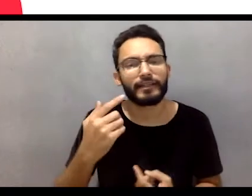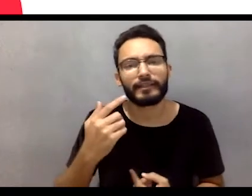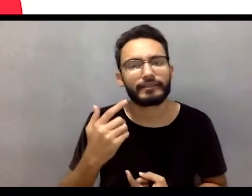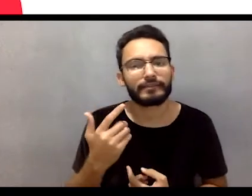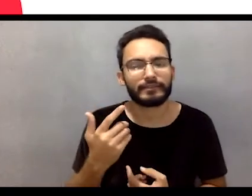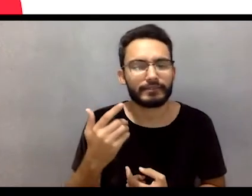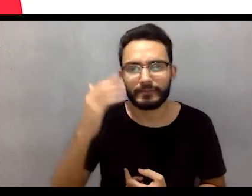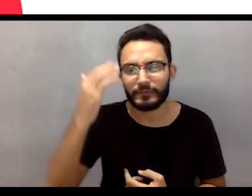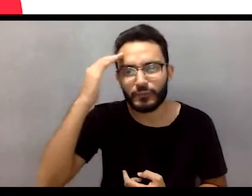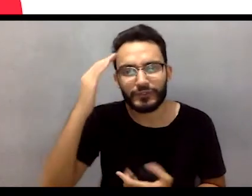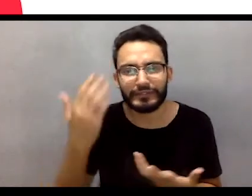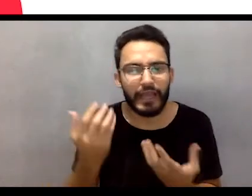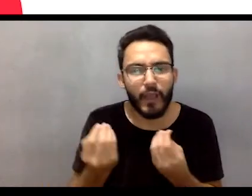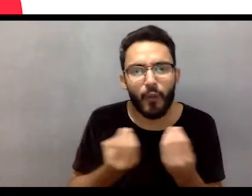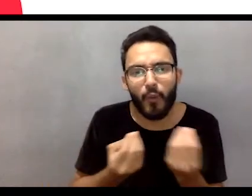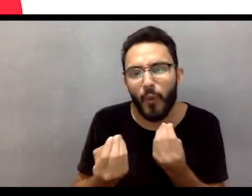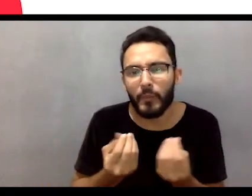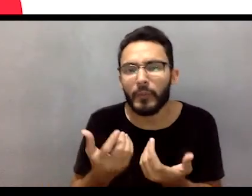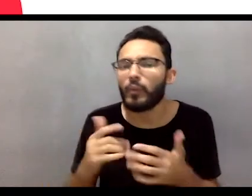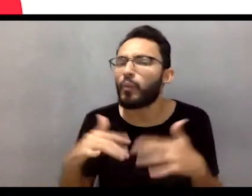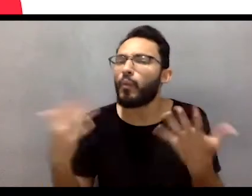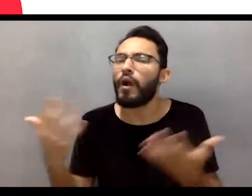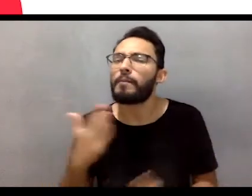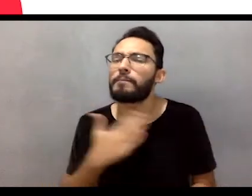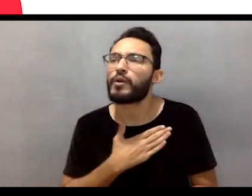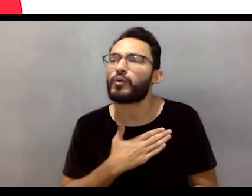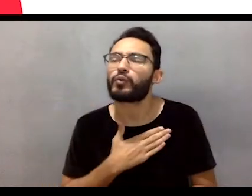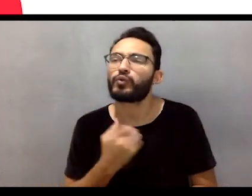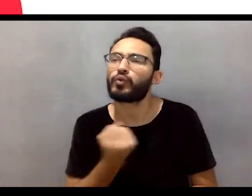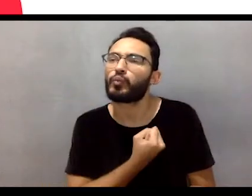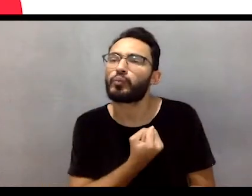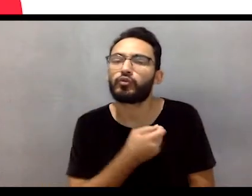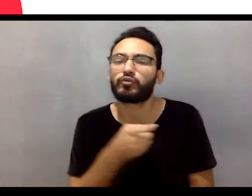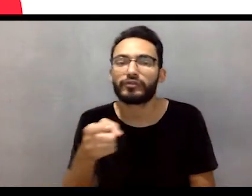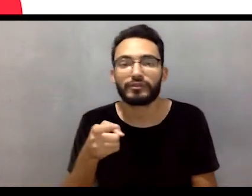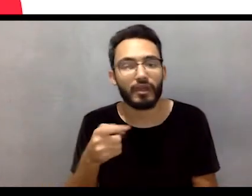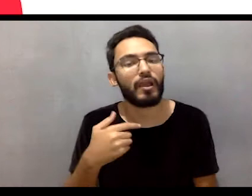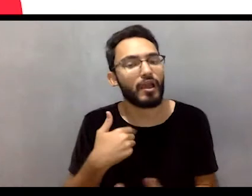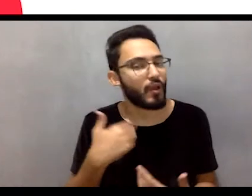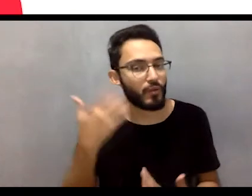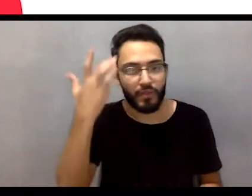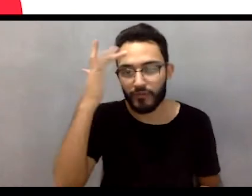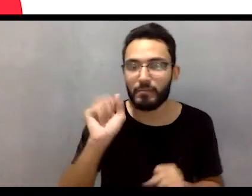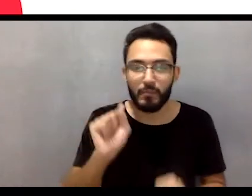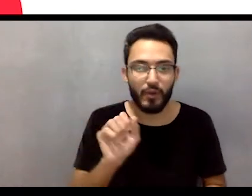este baseline. Então, nossa, qual que é meu número X? Eu não sei. Então, eu posso